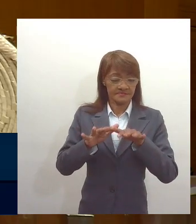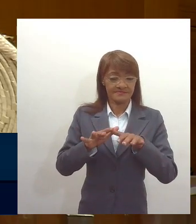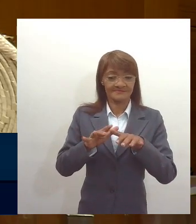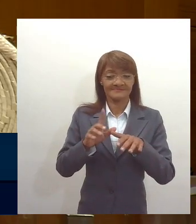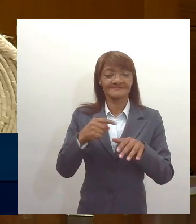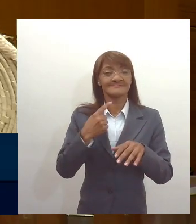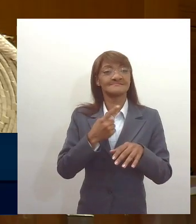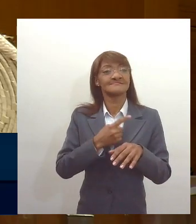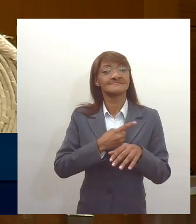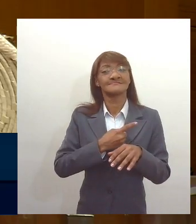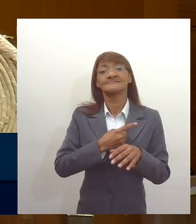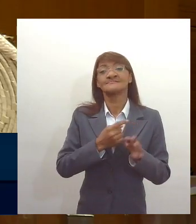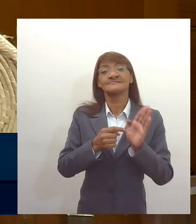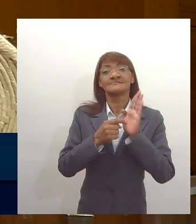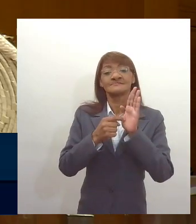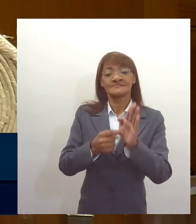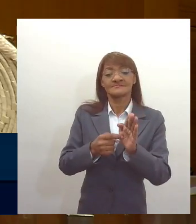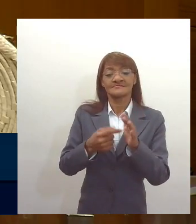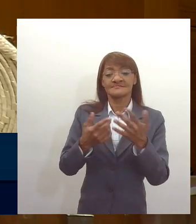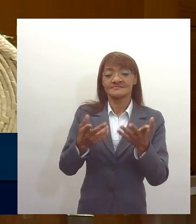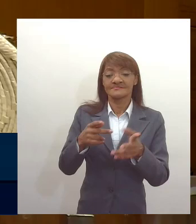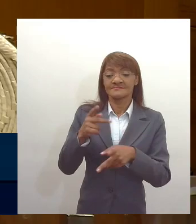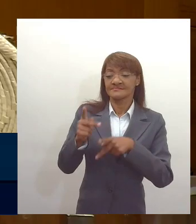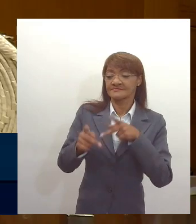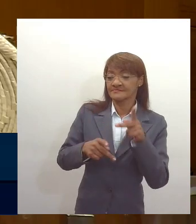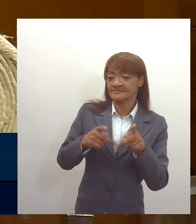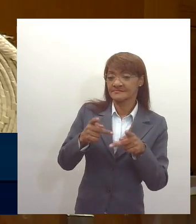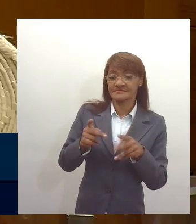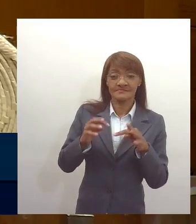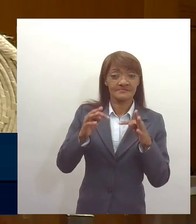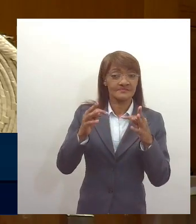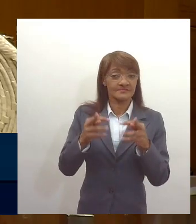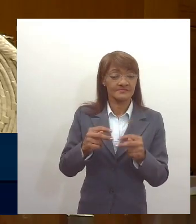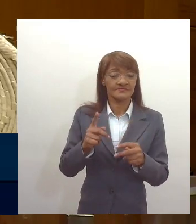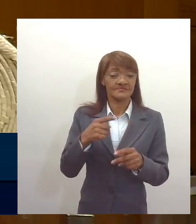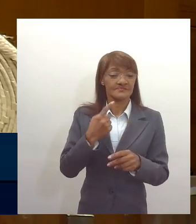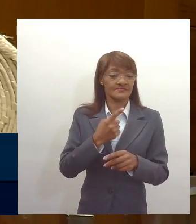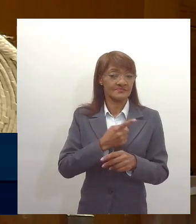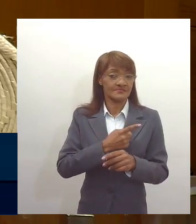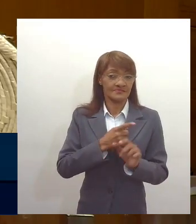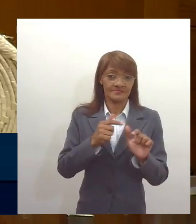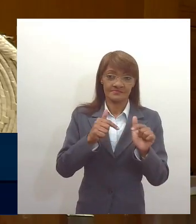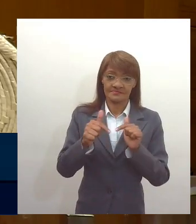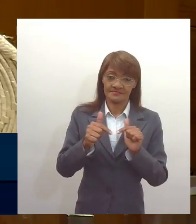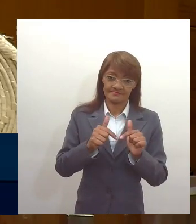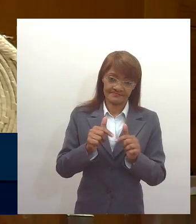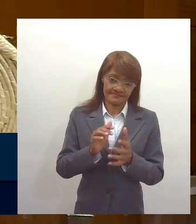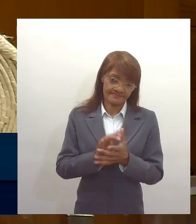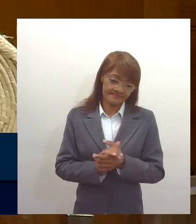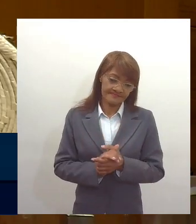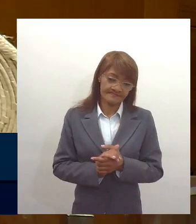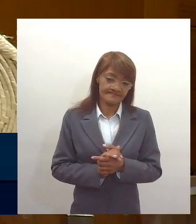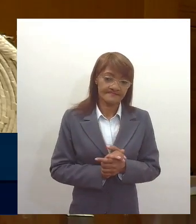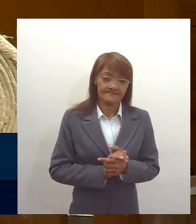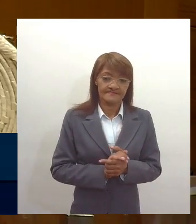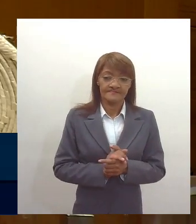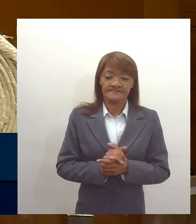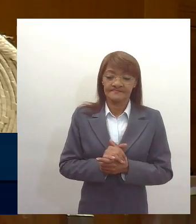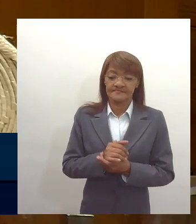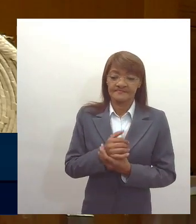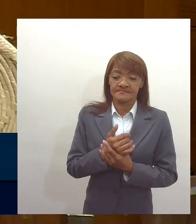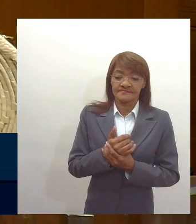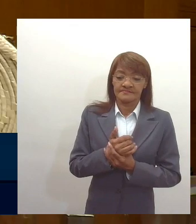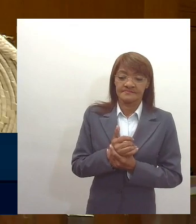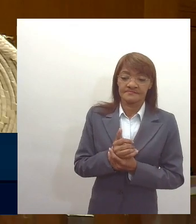as demandas, né, que recebemos. Bom, senhor presidente, no último